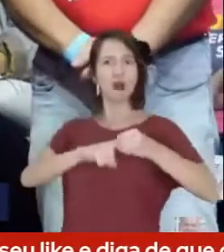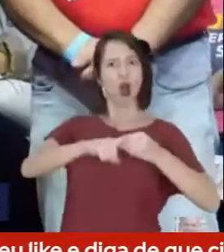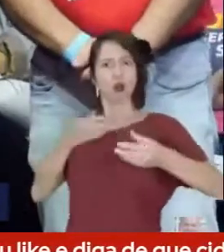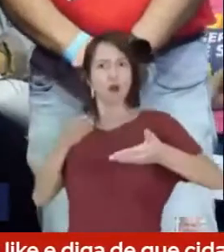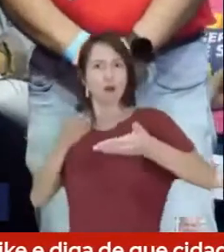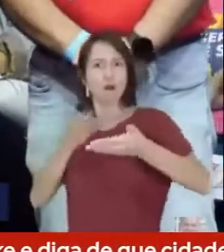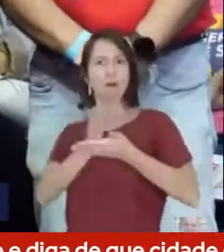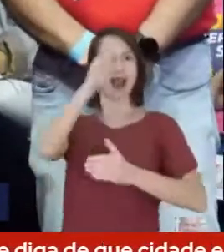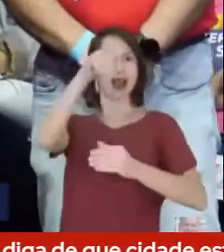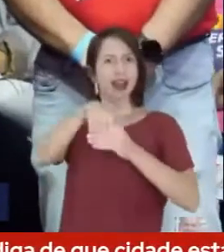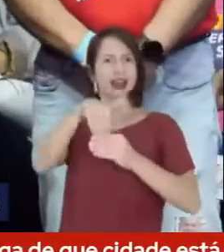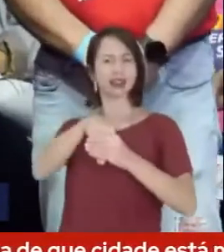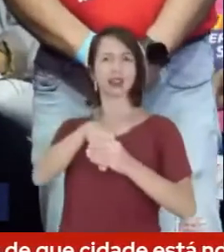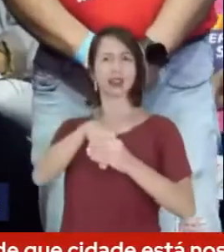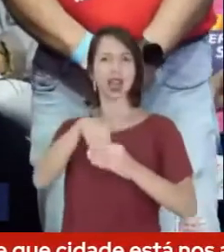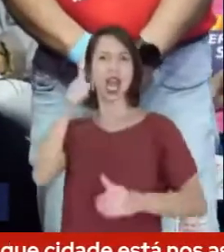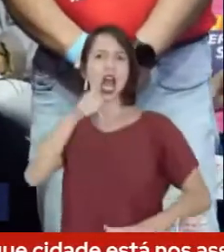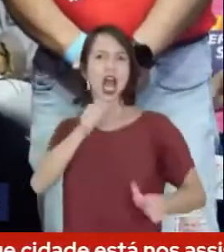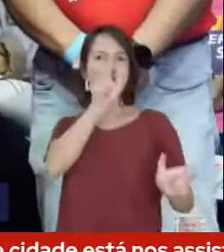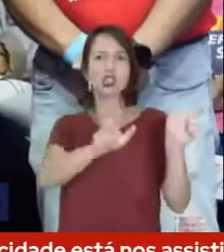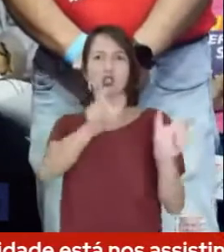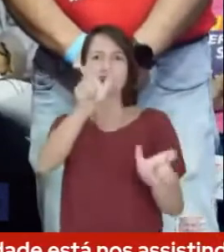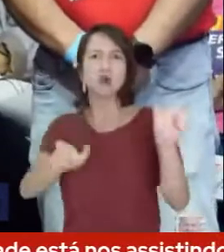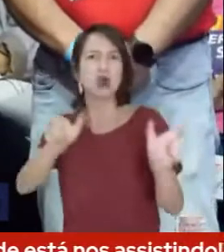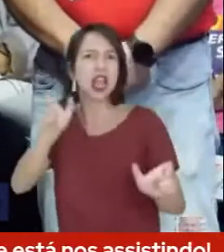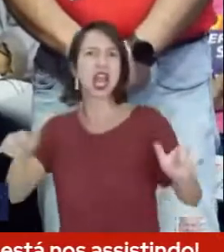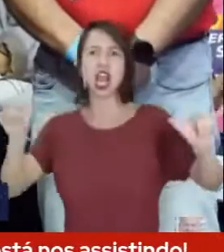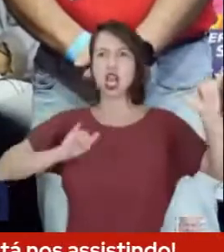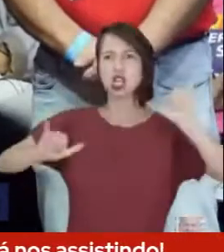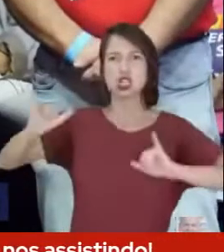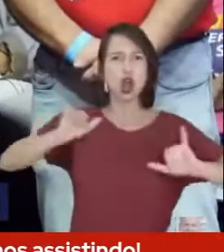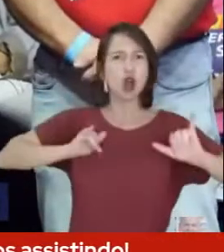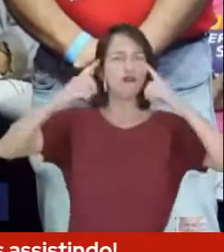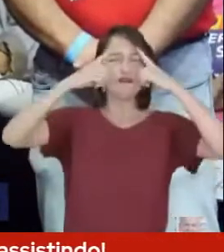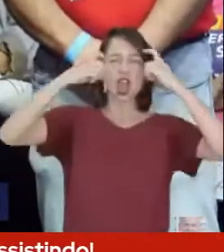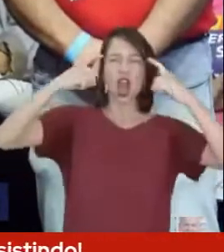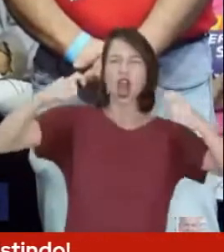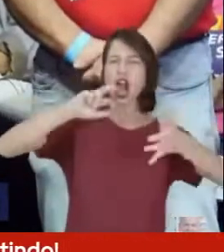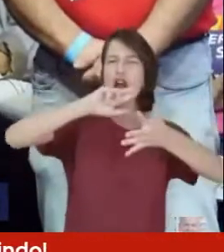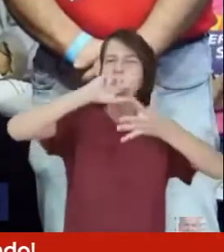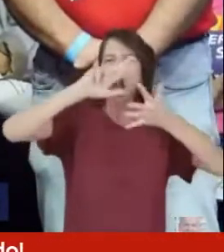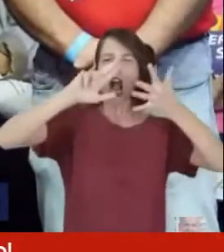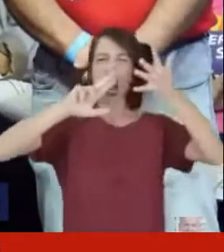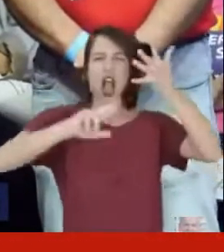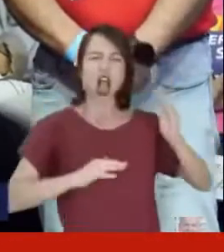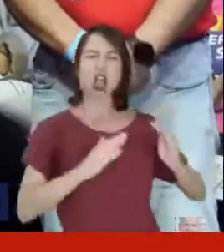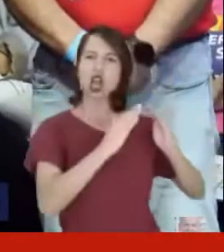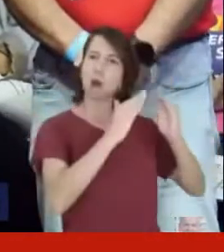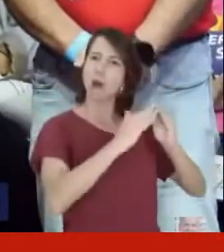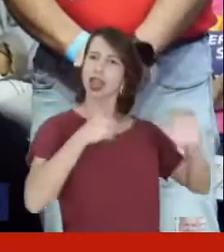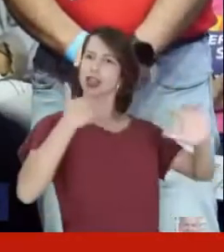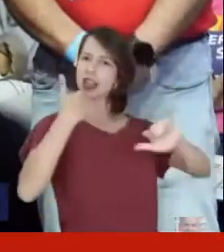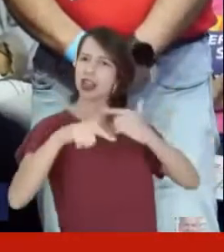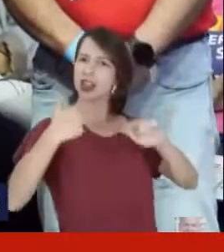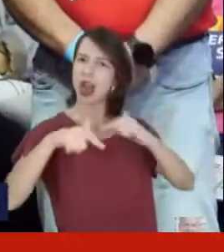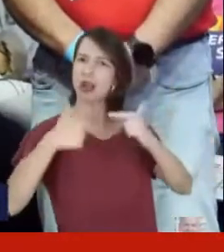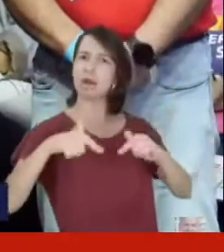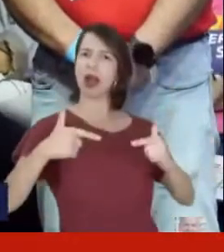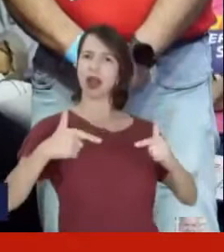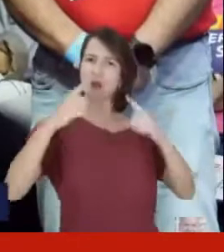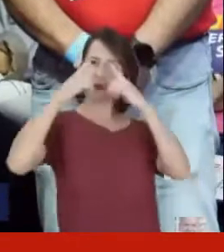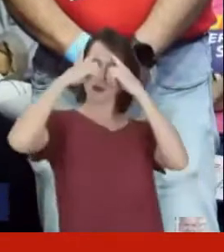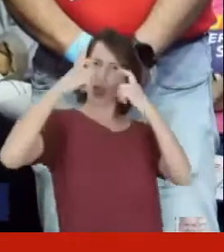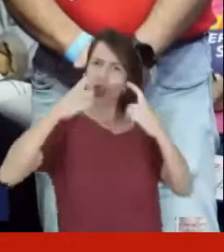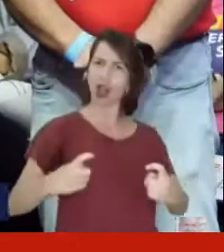violência doméstica, as mulheres sofrem violência no trabalho. O desemprego das mulheres é ainda maior, presidente Lula. O desemprego das